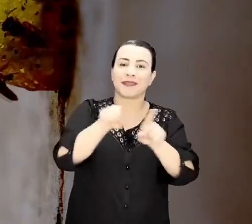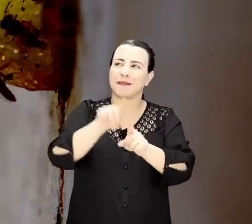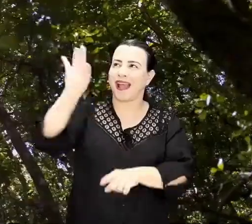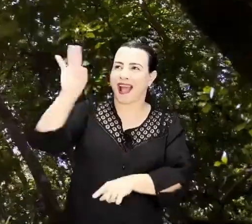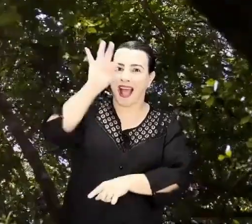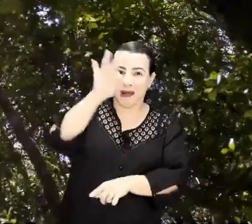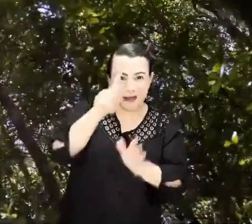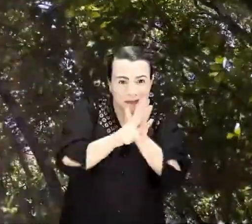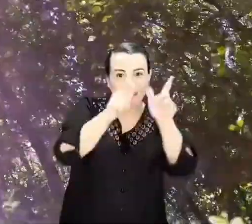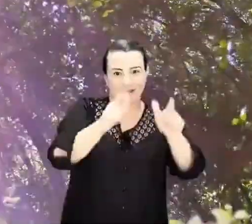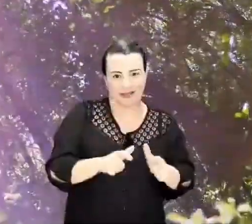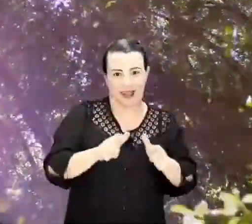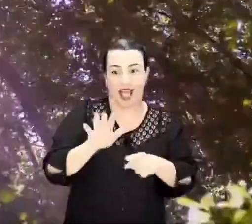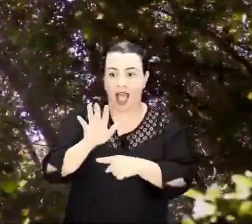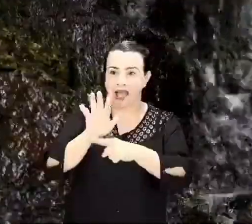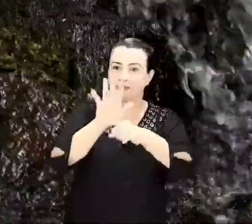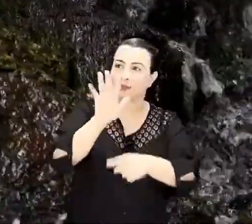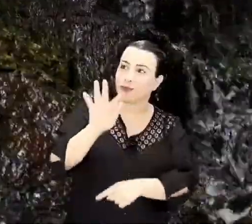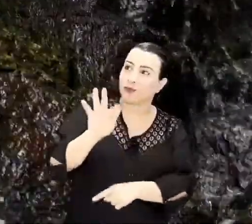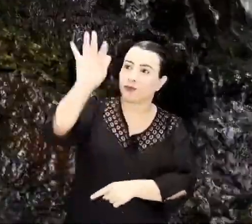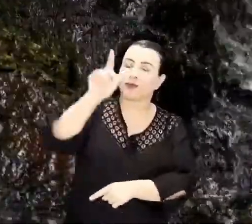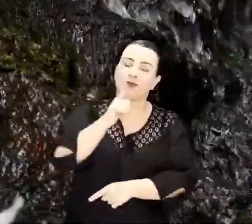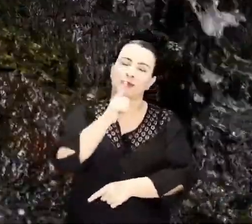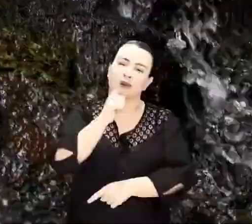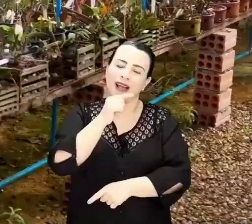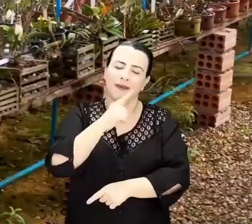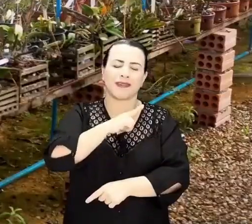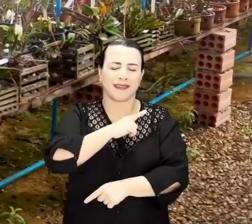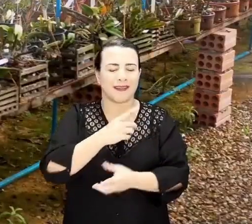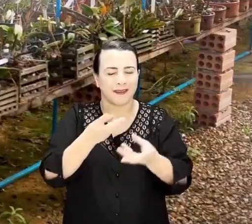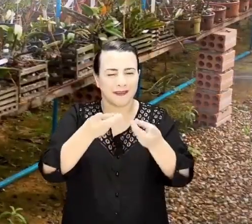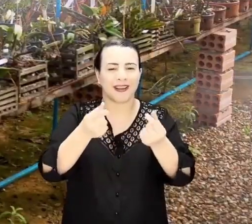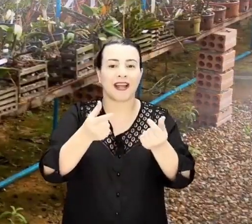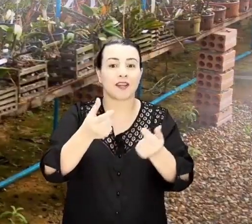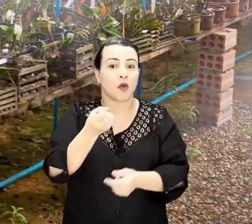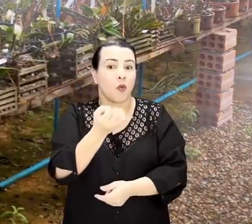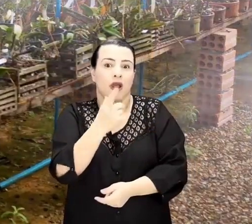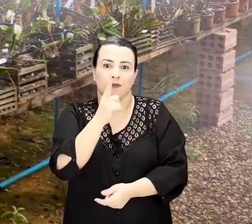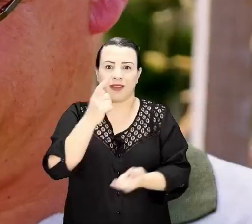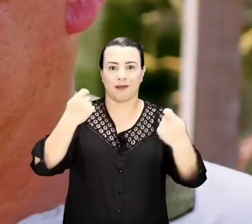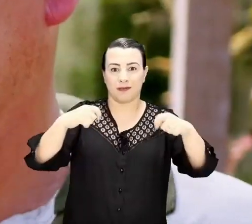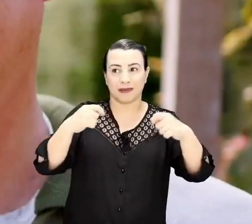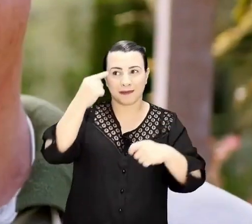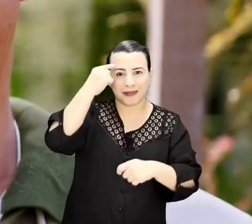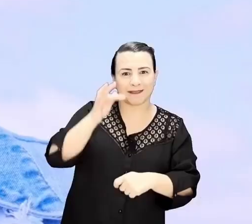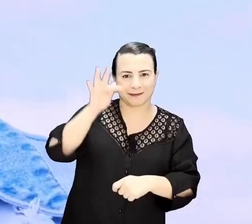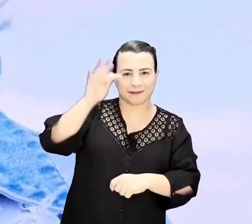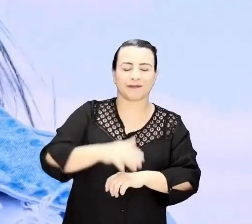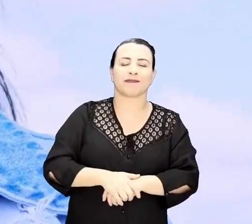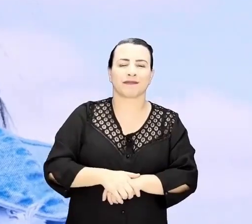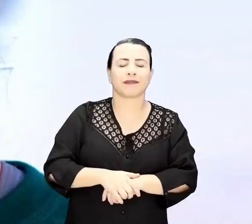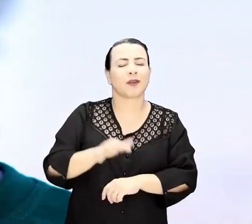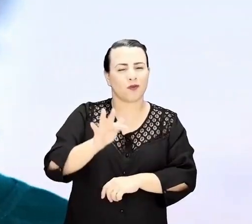nativas, contribuindo para um futuro com água de qualidade e na quantidade necessária. Esse é